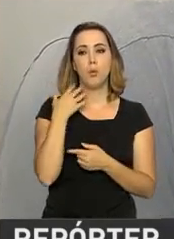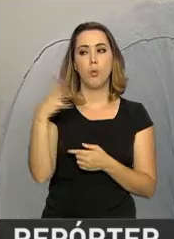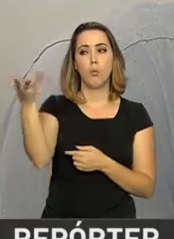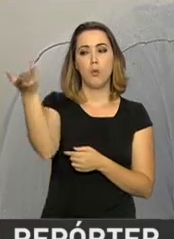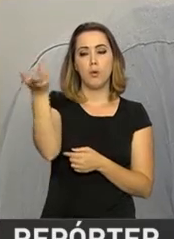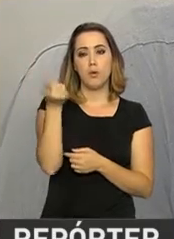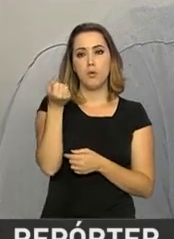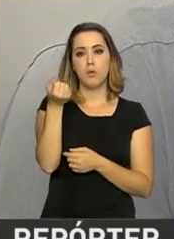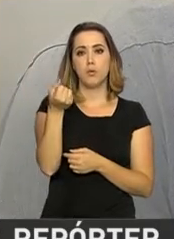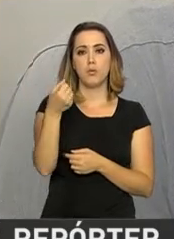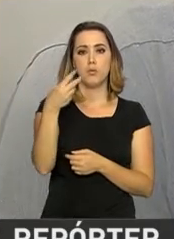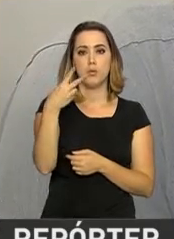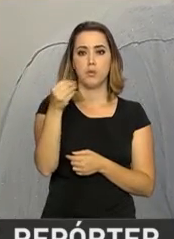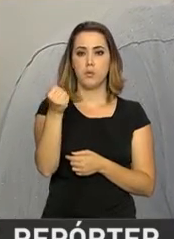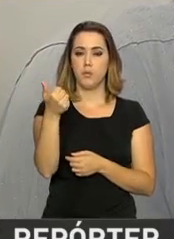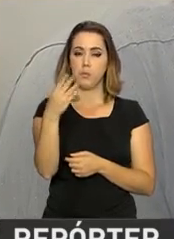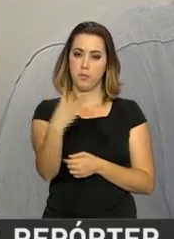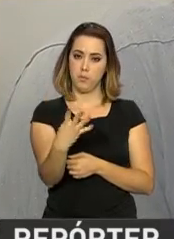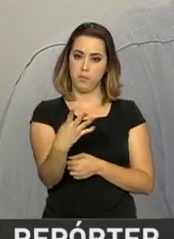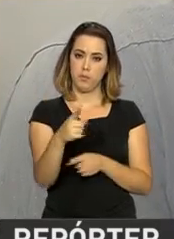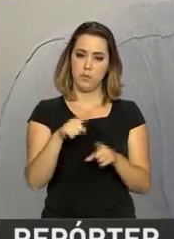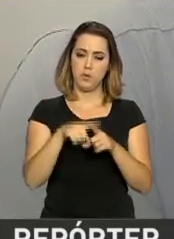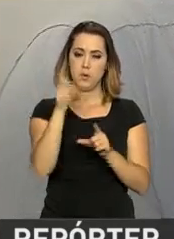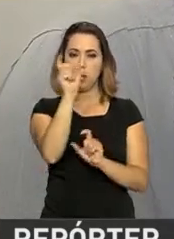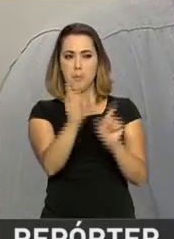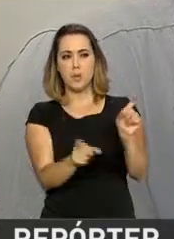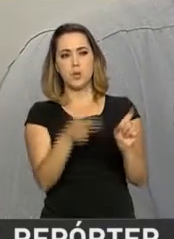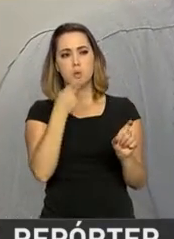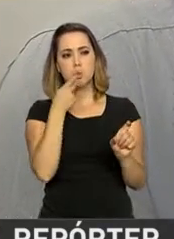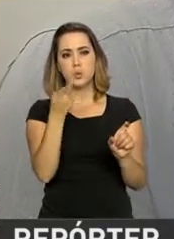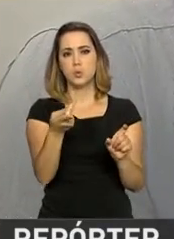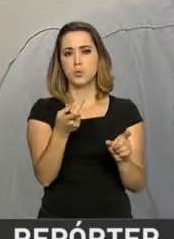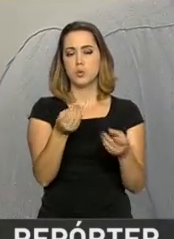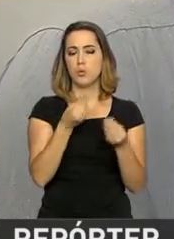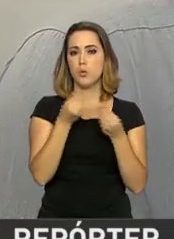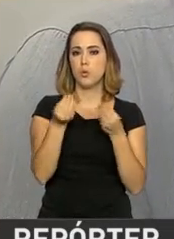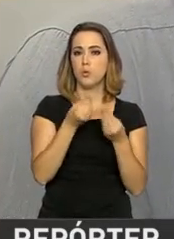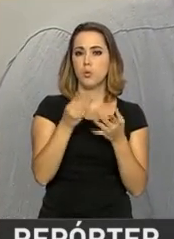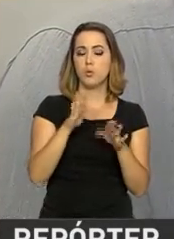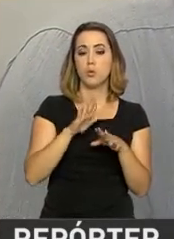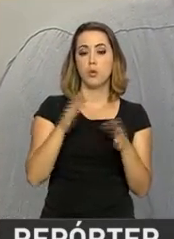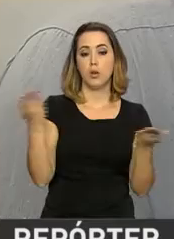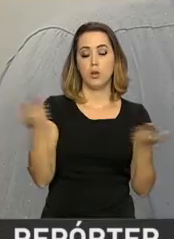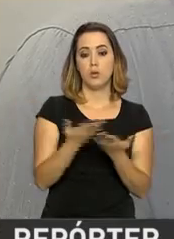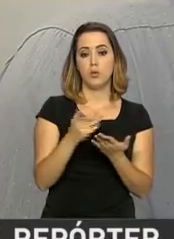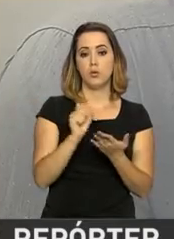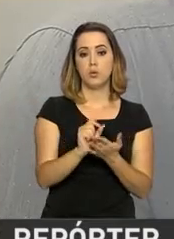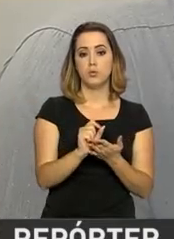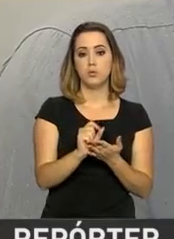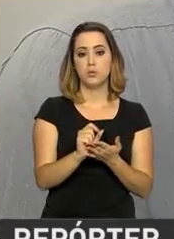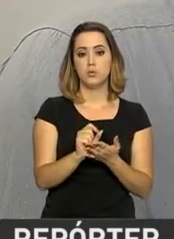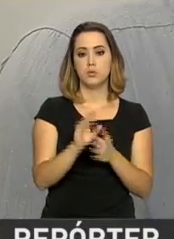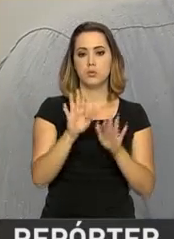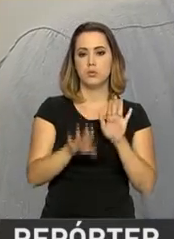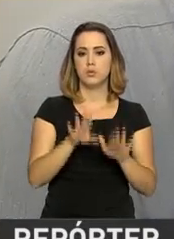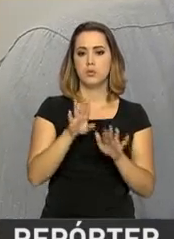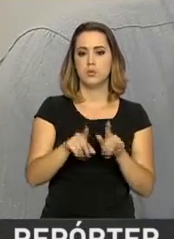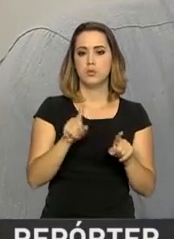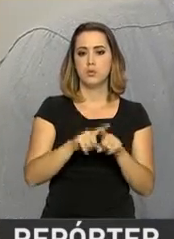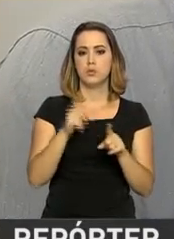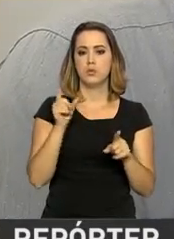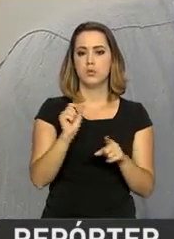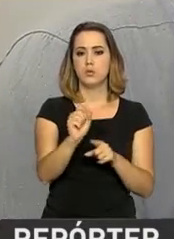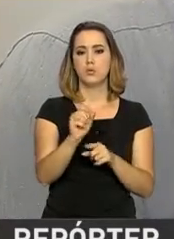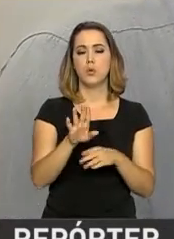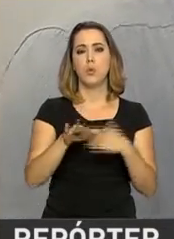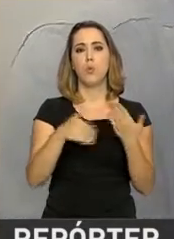de 2014 o agente bancário tem como referência o calendário atual então é muito comum ele perguntar qual foi a data